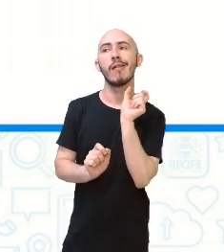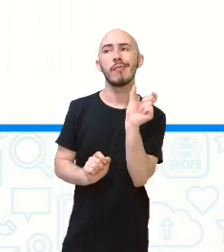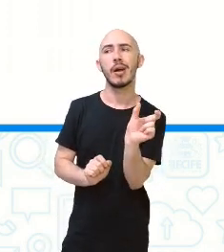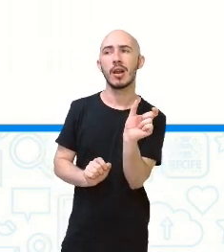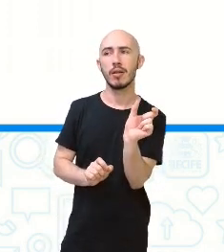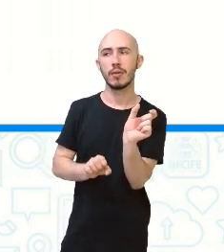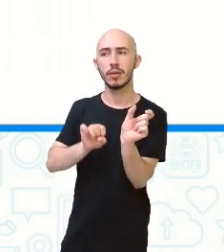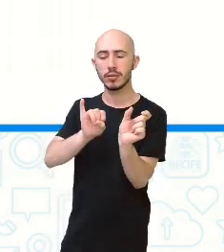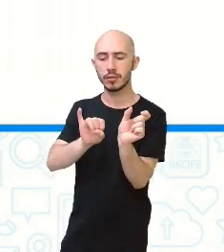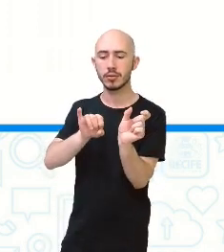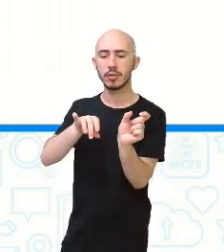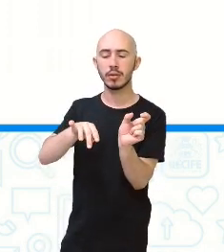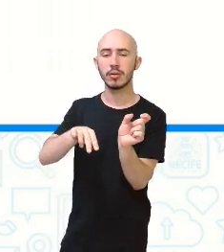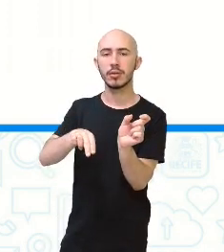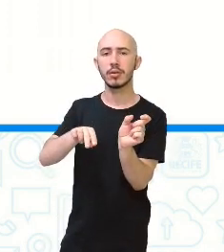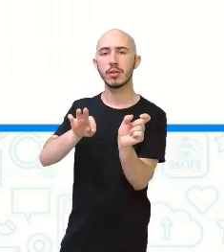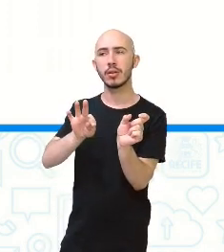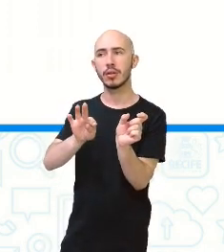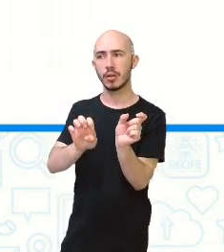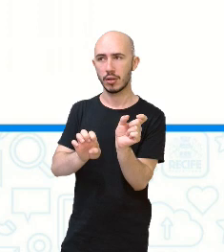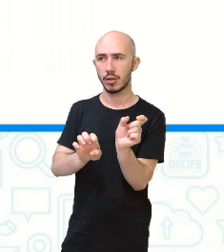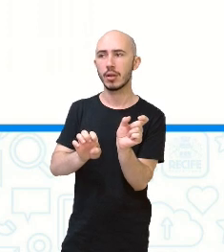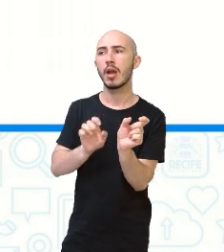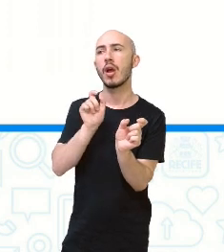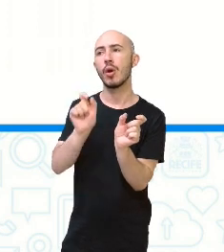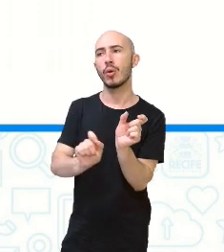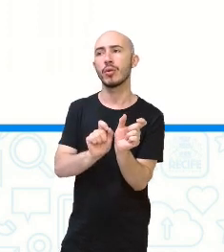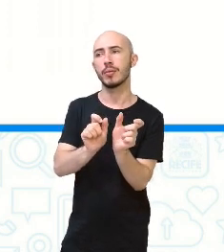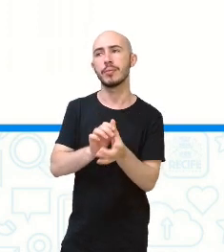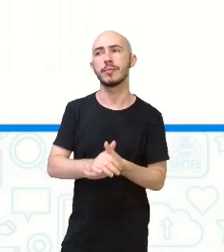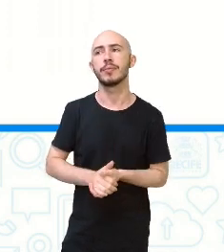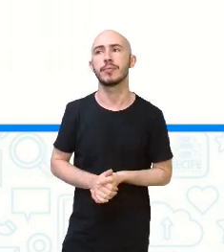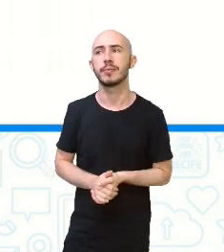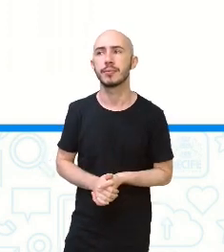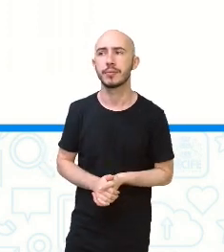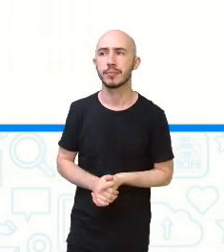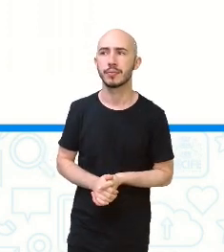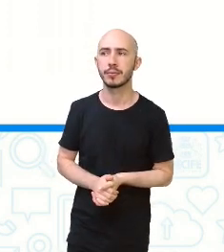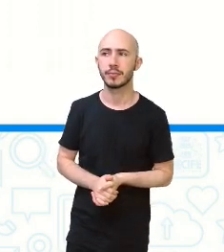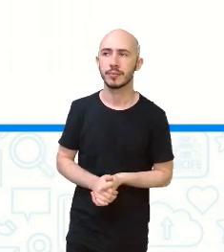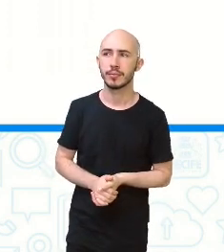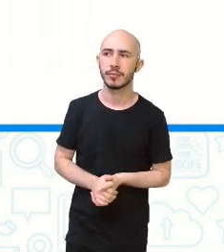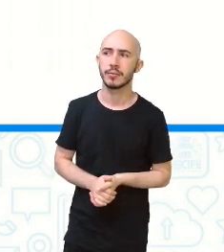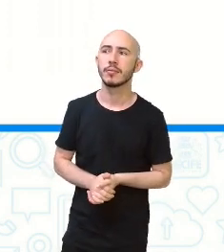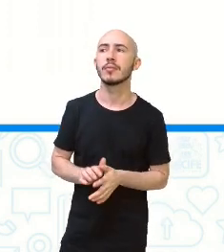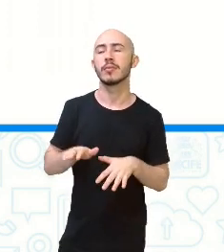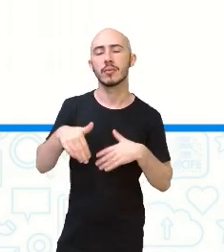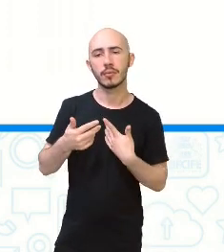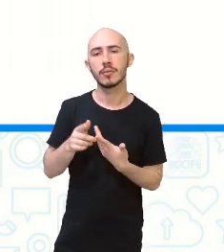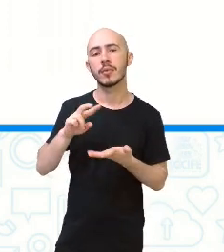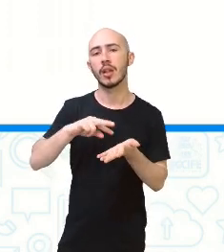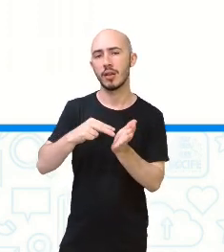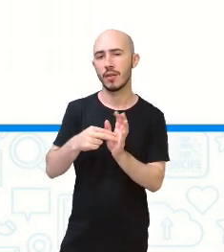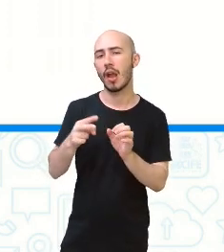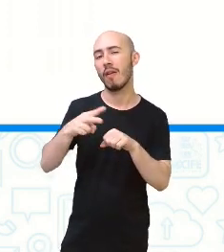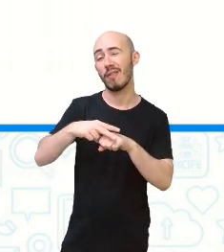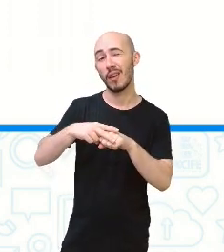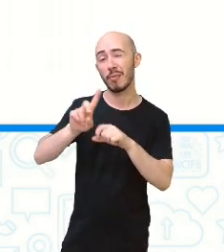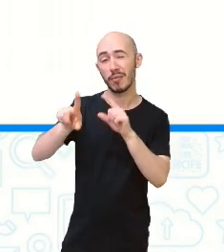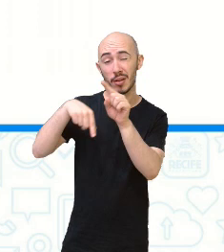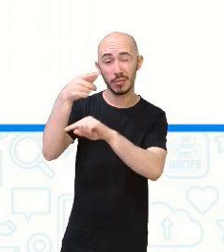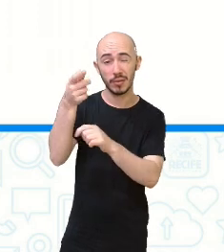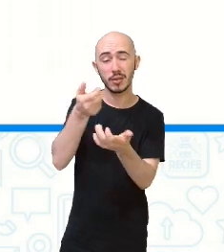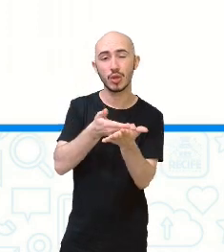é outra simbologia que vocês vão estudar lá no futuro. Provavelmente essa palavra é um verbo intransitivo, mas aí vocês vão estudar